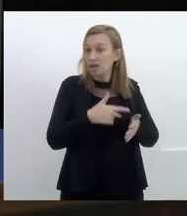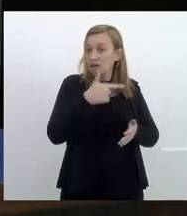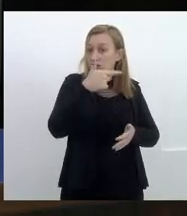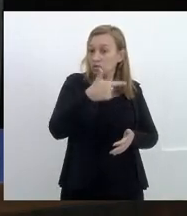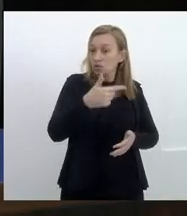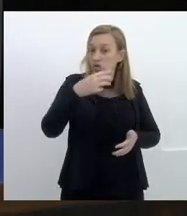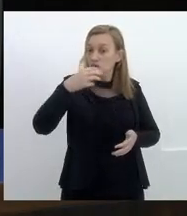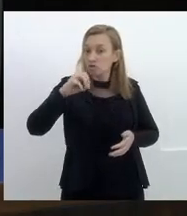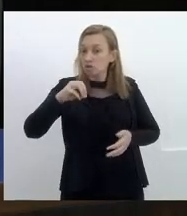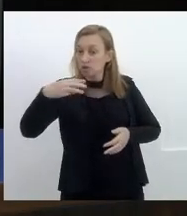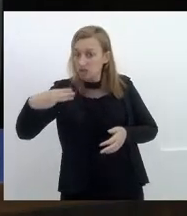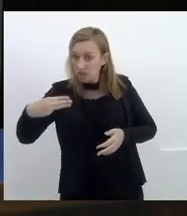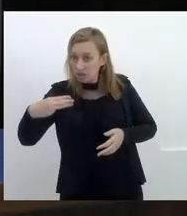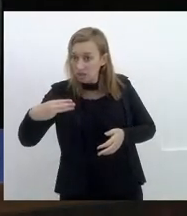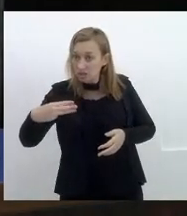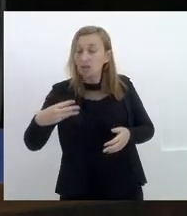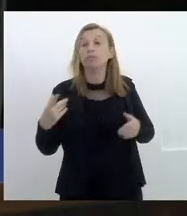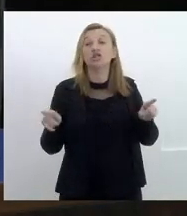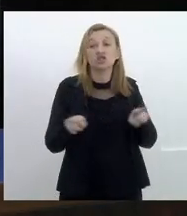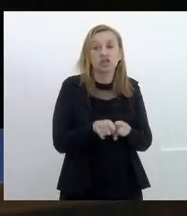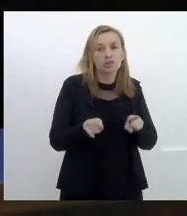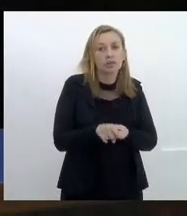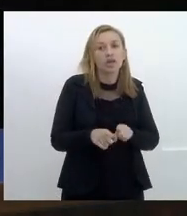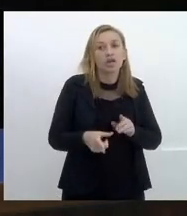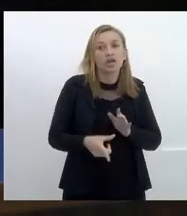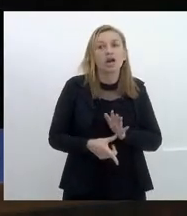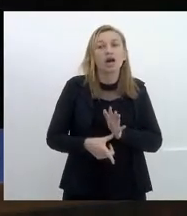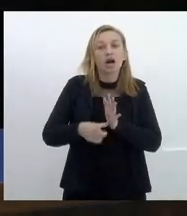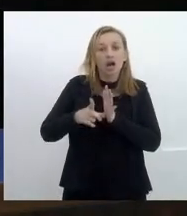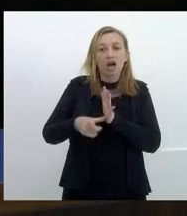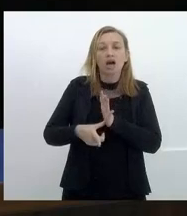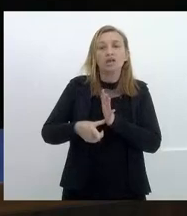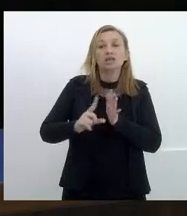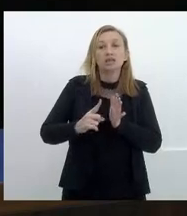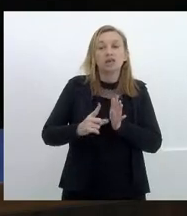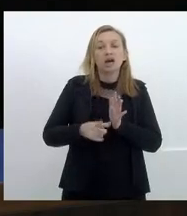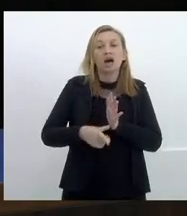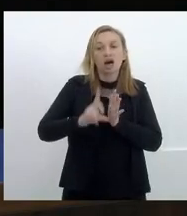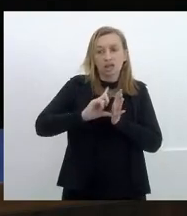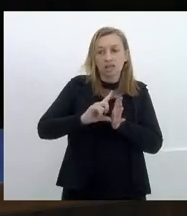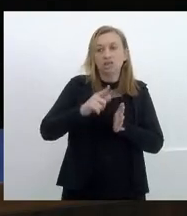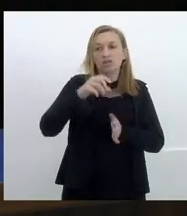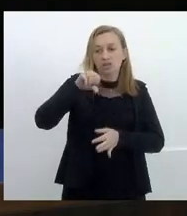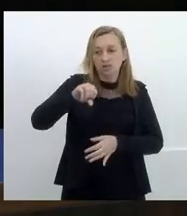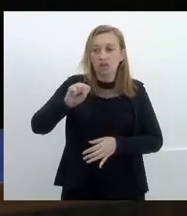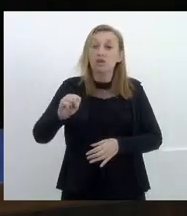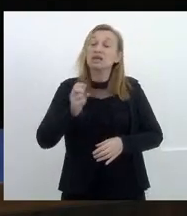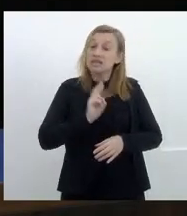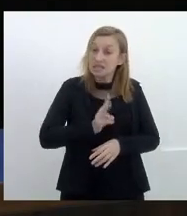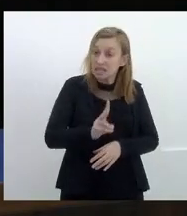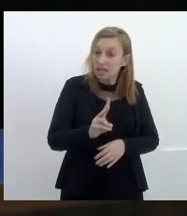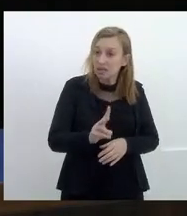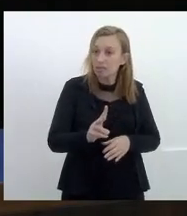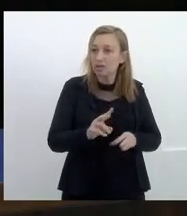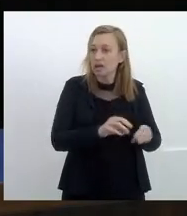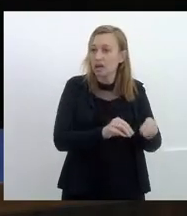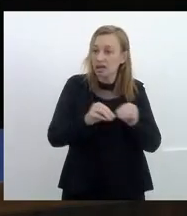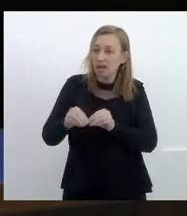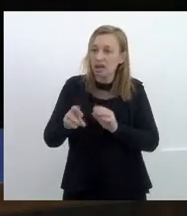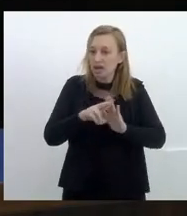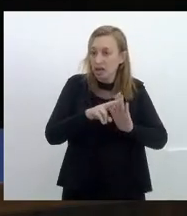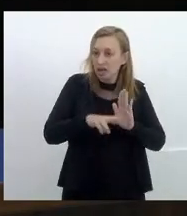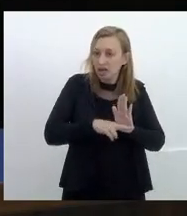2003 mas também anterior eu 98 estão sempre as regras de transição tentaram amenizar